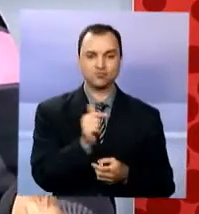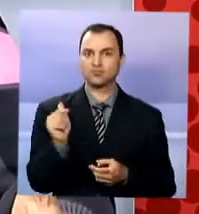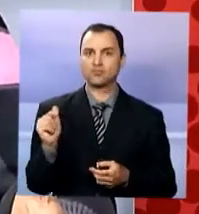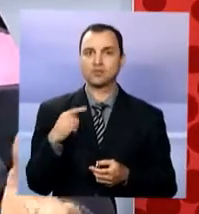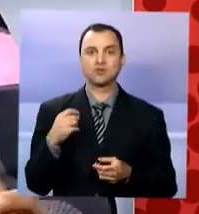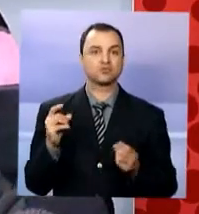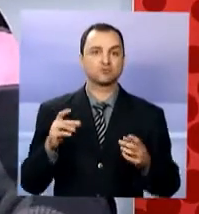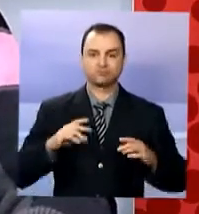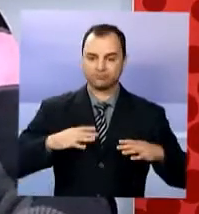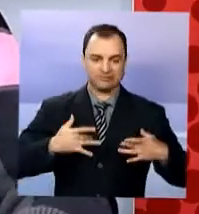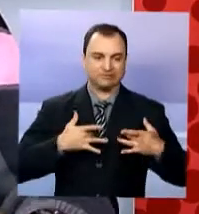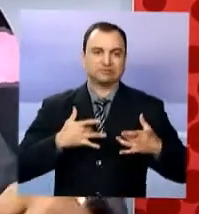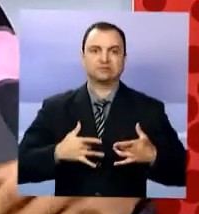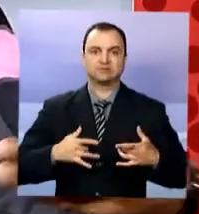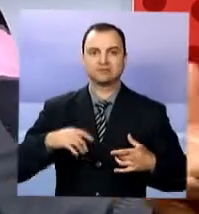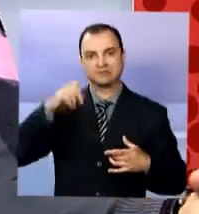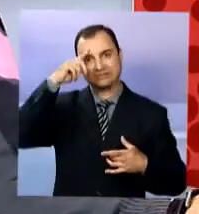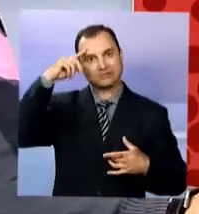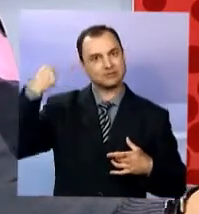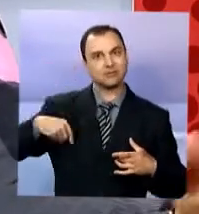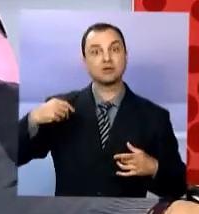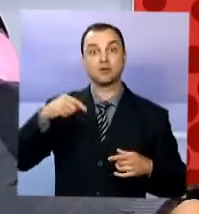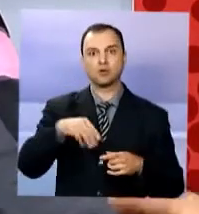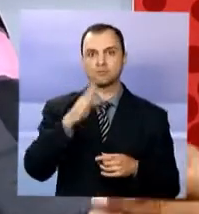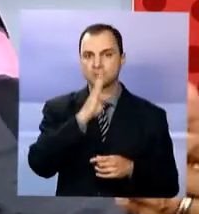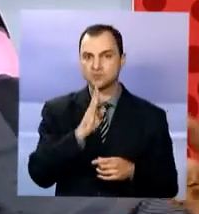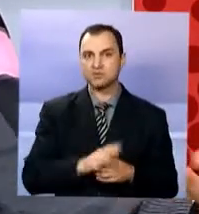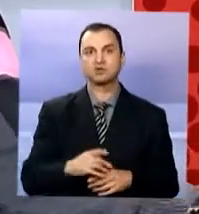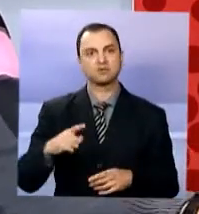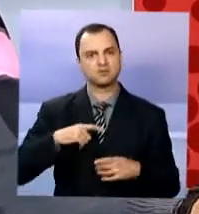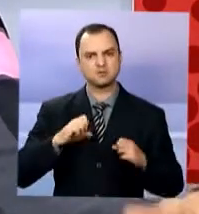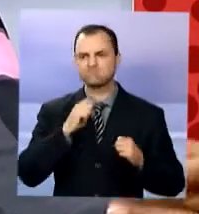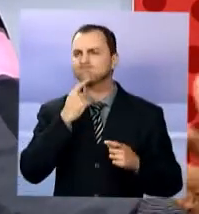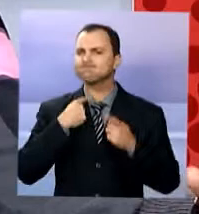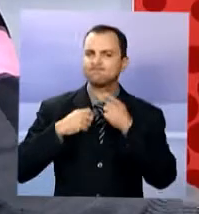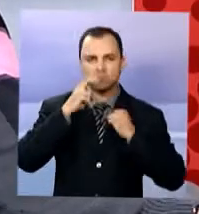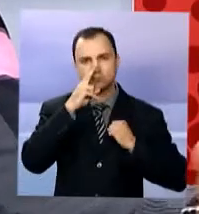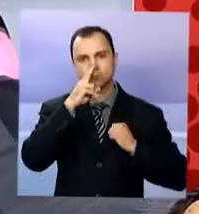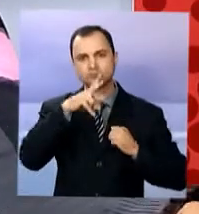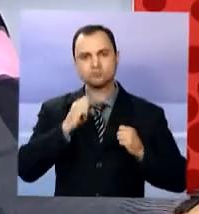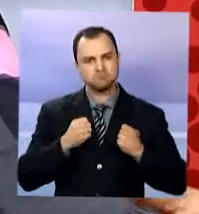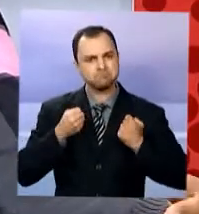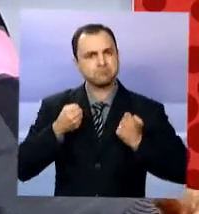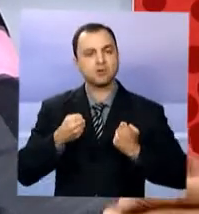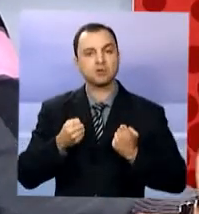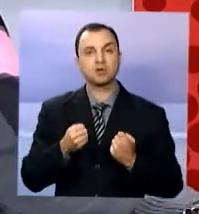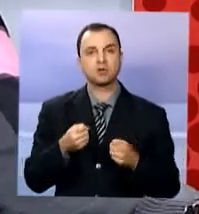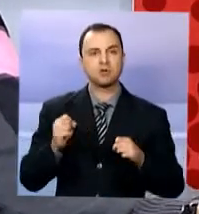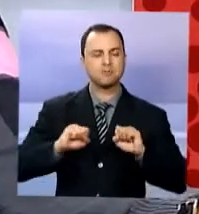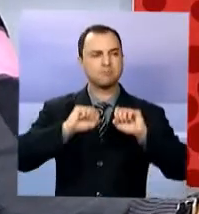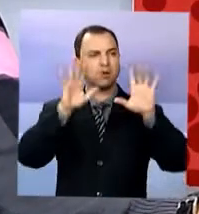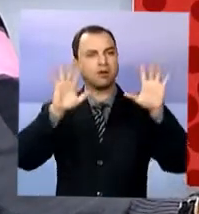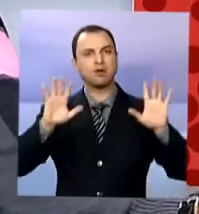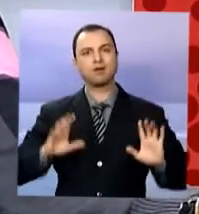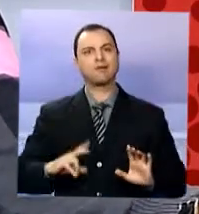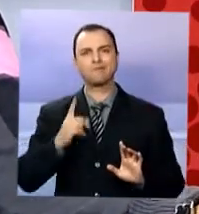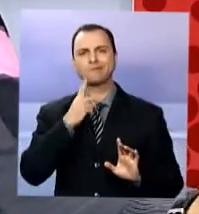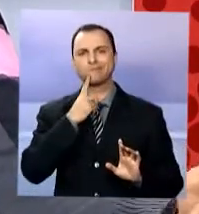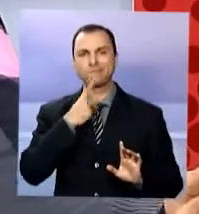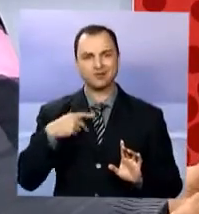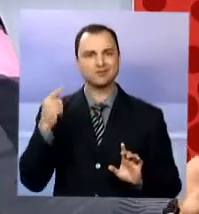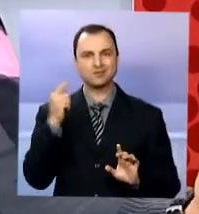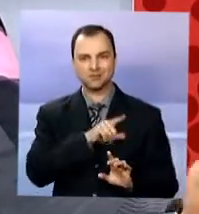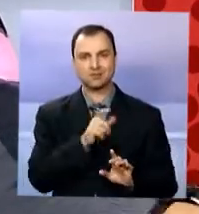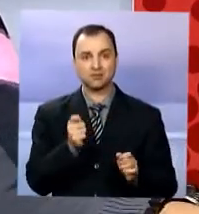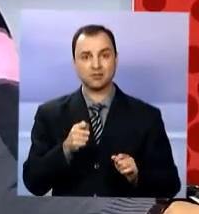aqui é mais na raça e eu acho que isso faz com que o atleta brasileiro ele tenha mais grana ele tenha mais força de vontade ele e briga e mais por aquilo que ele